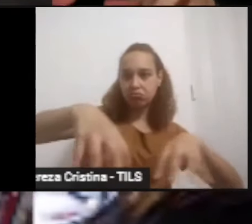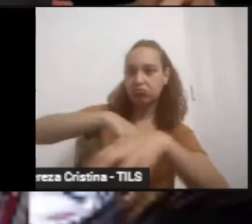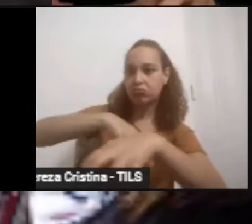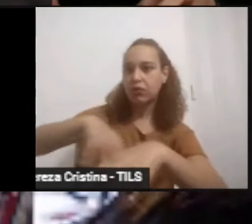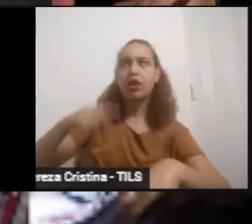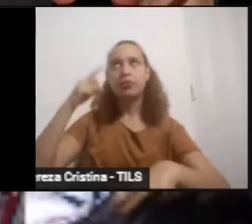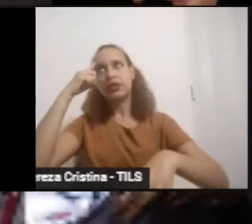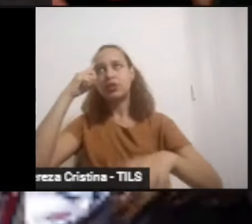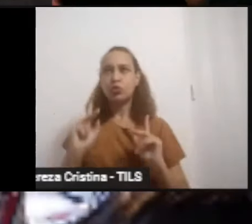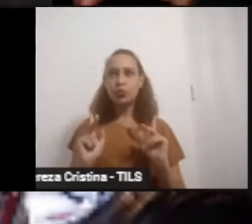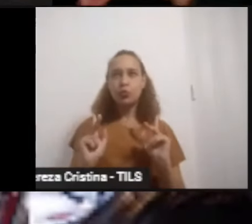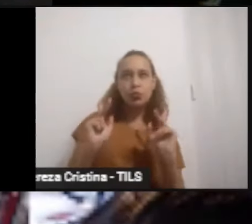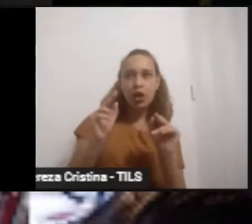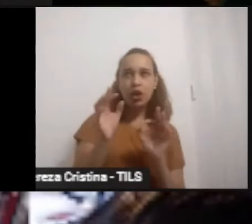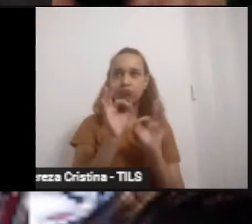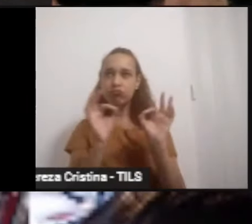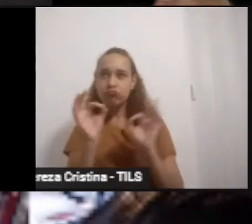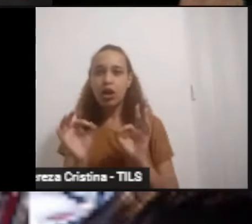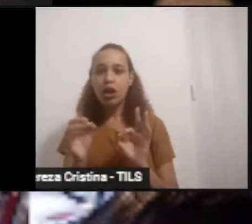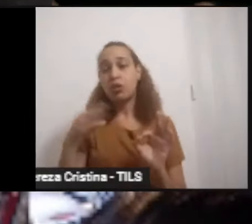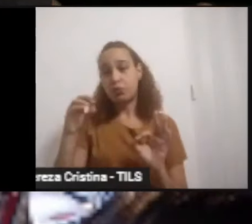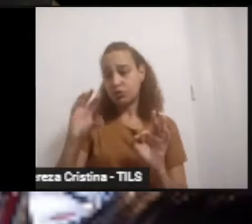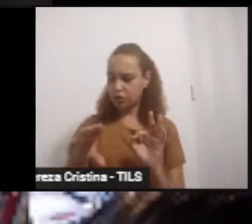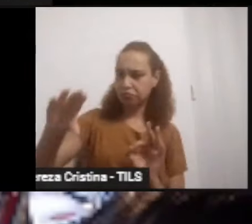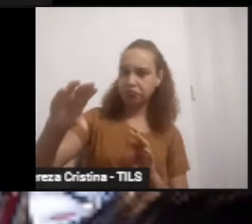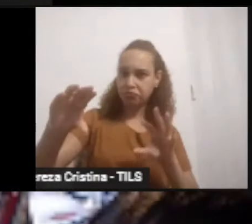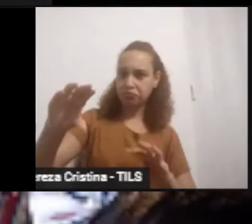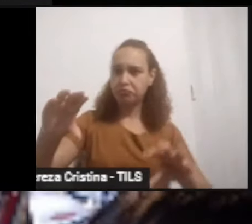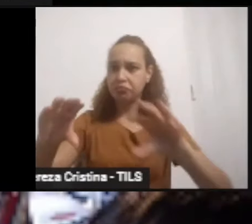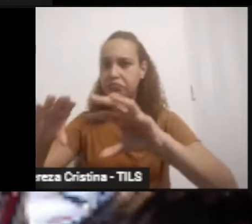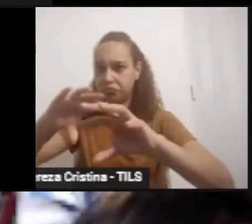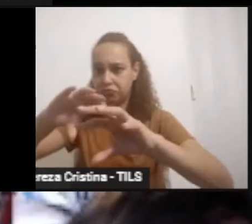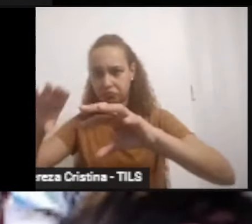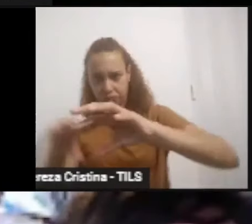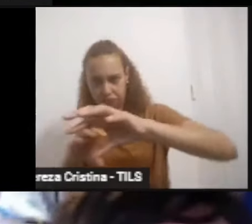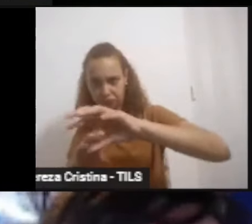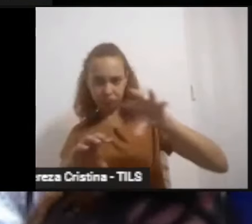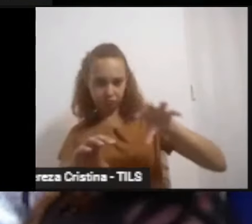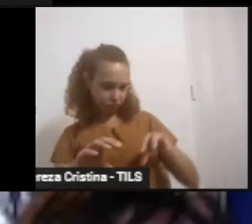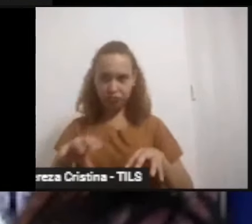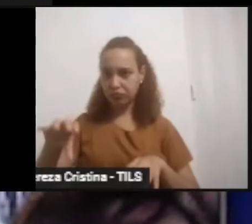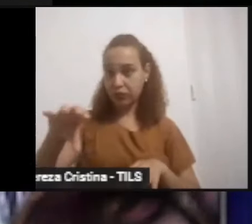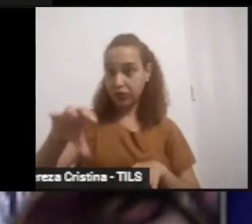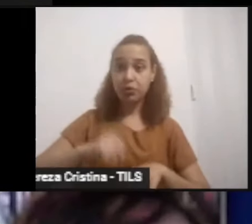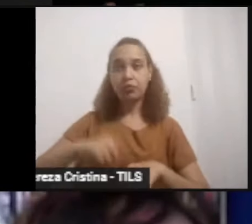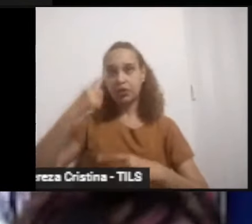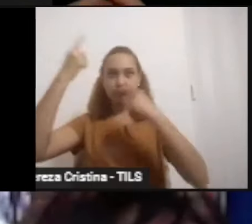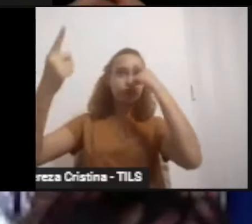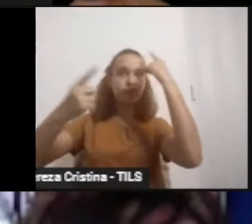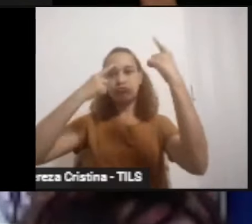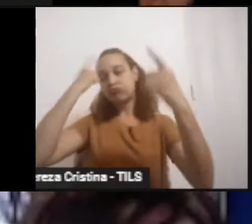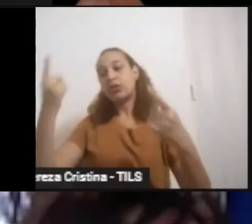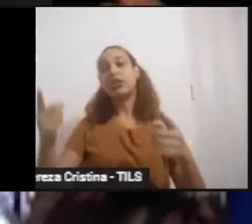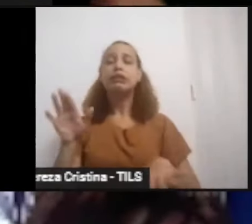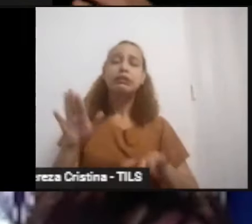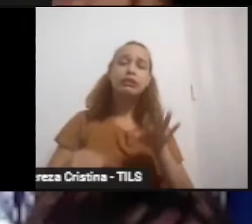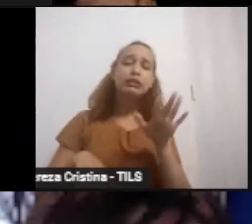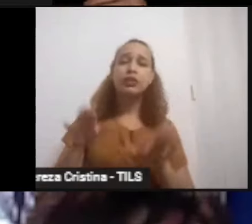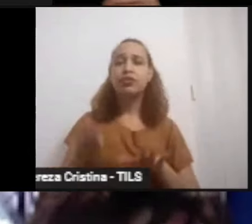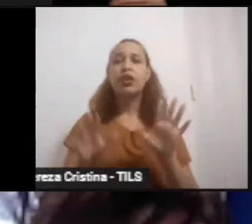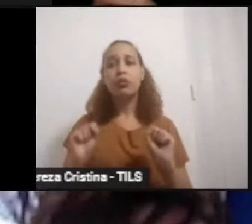recortadinho, eu poderia só mexer os próprios recortes na hora que eu estava no processo criativo e talvez isso